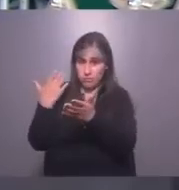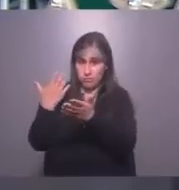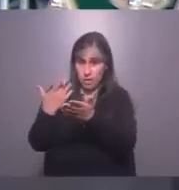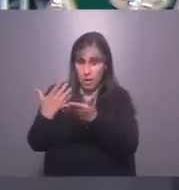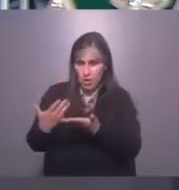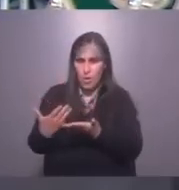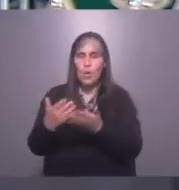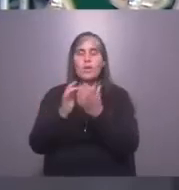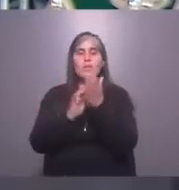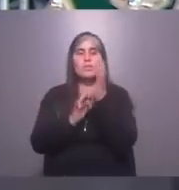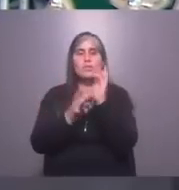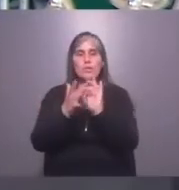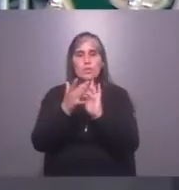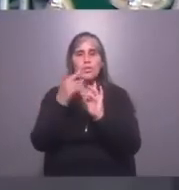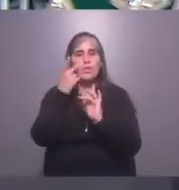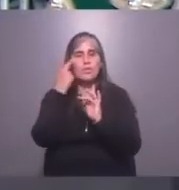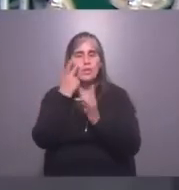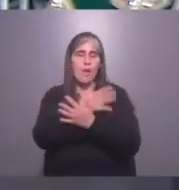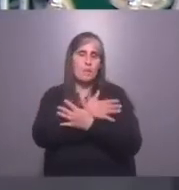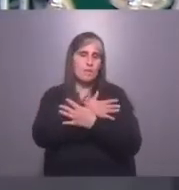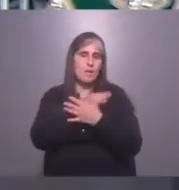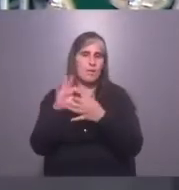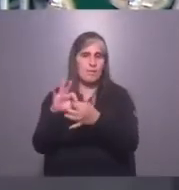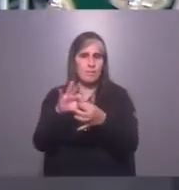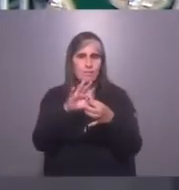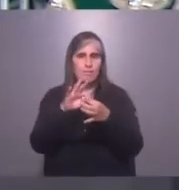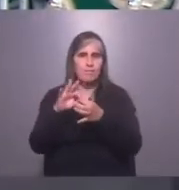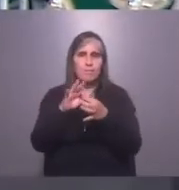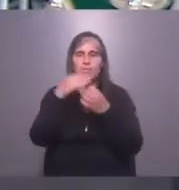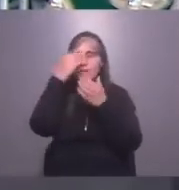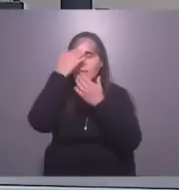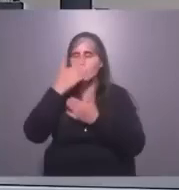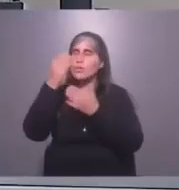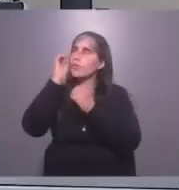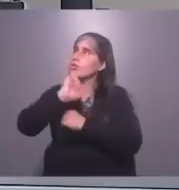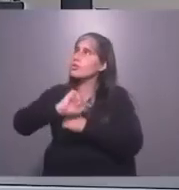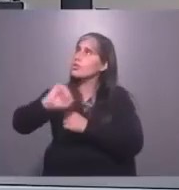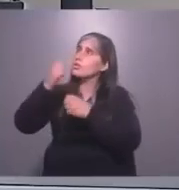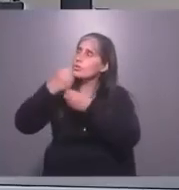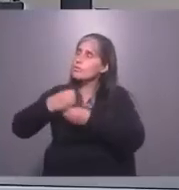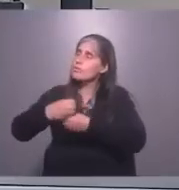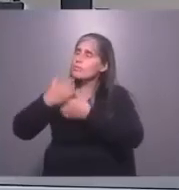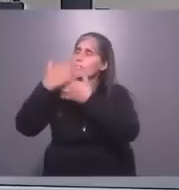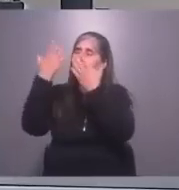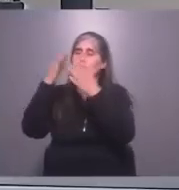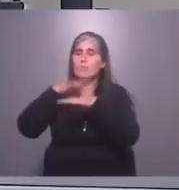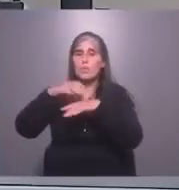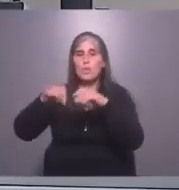Gesù Cristo tuo Figlio canteremo la tua lode e la tua gloria.